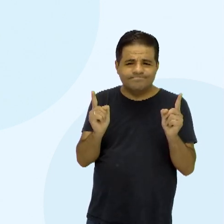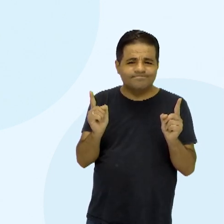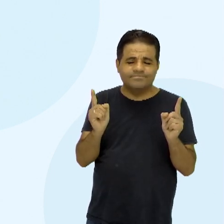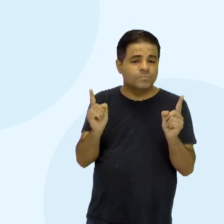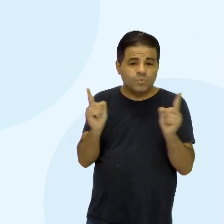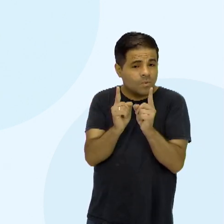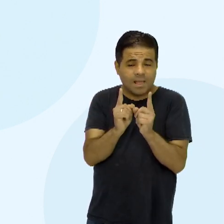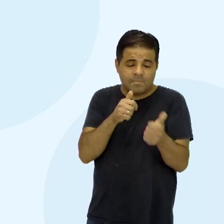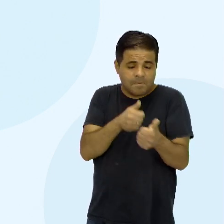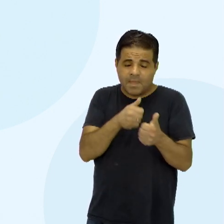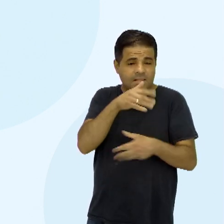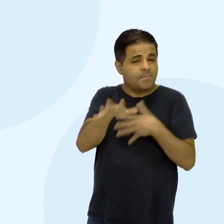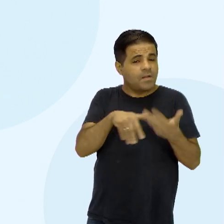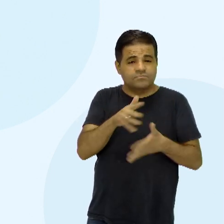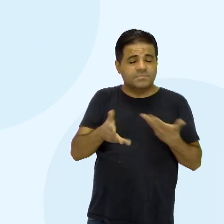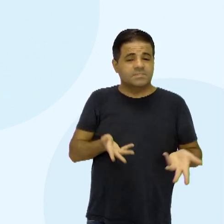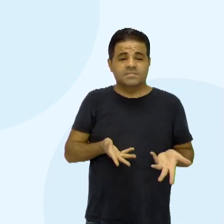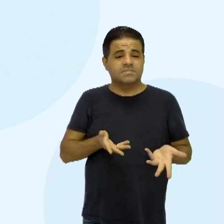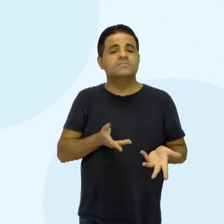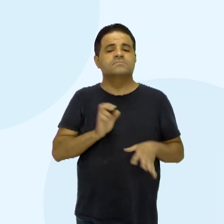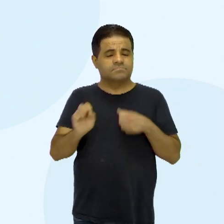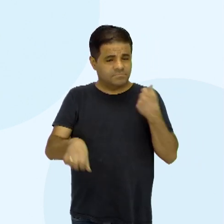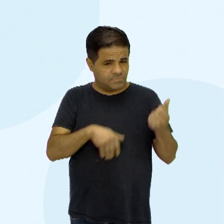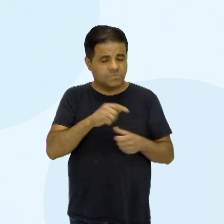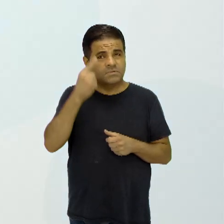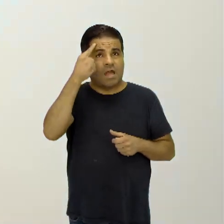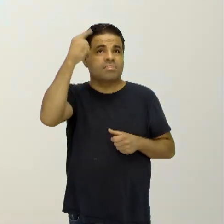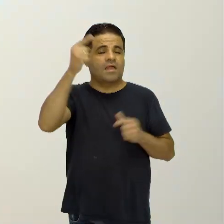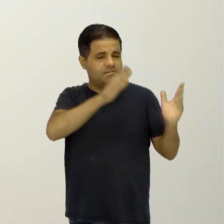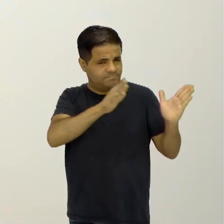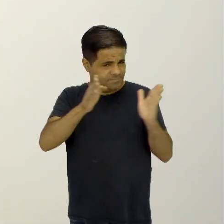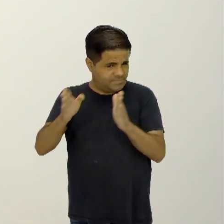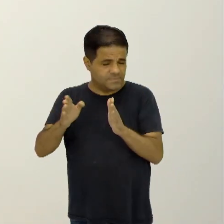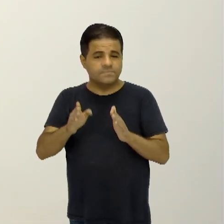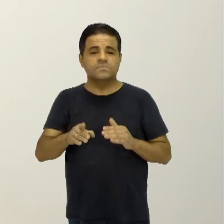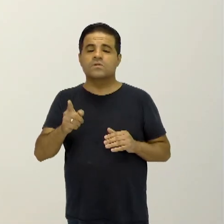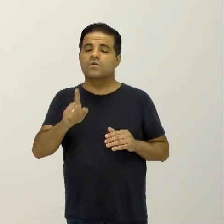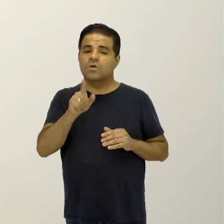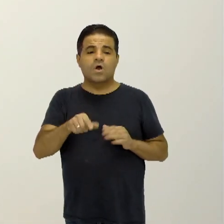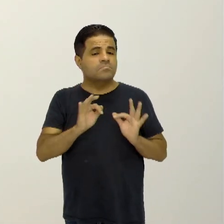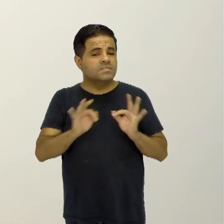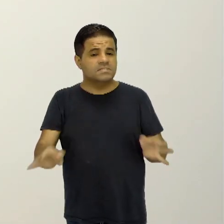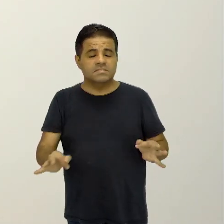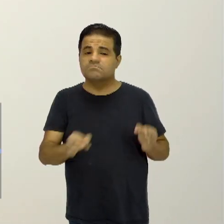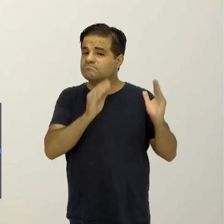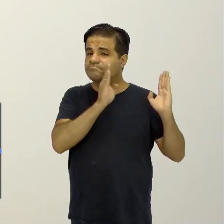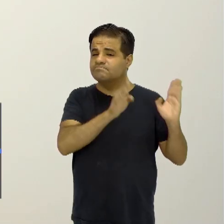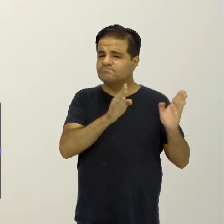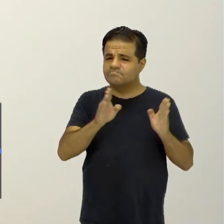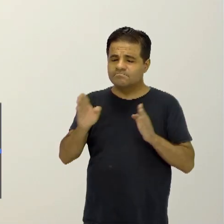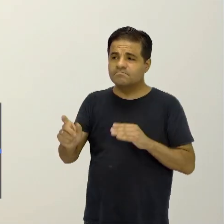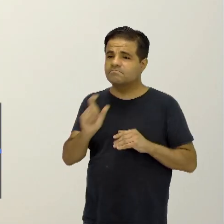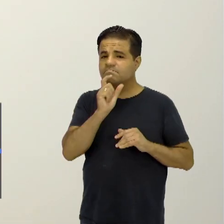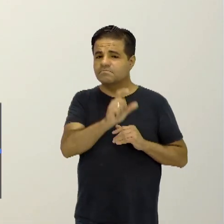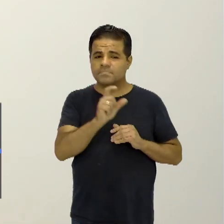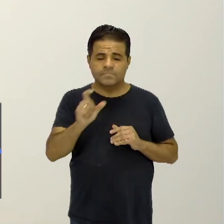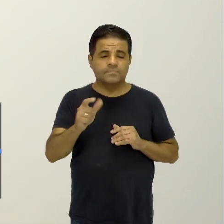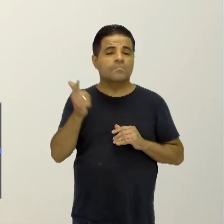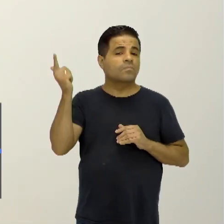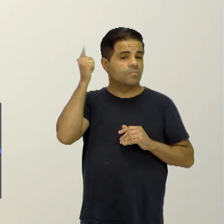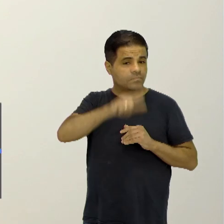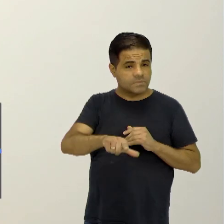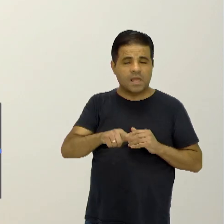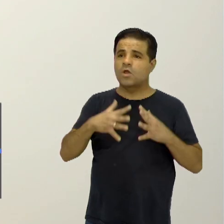lado do outro. Então, eu baguncei a ideia toda aqui. Olha só, uma simples ordem de palavras, a gente